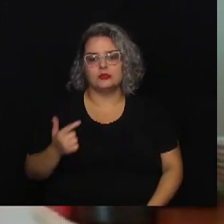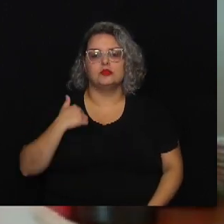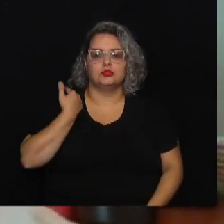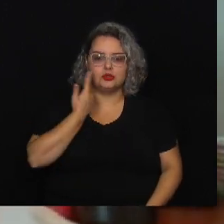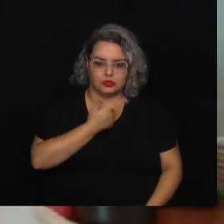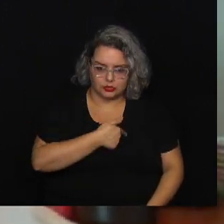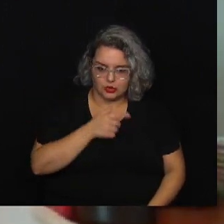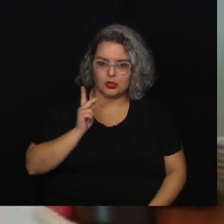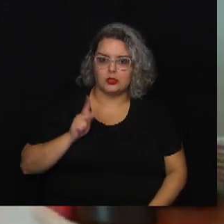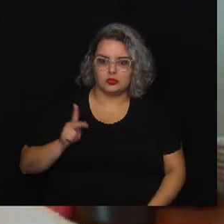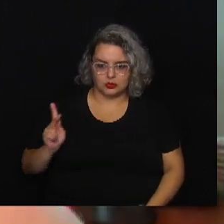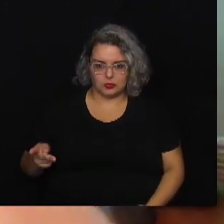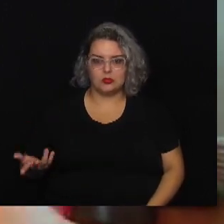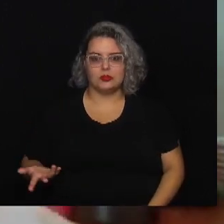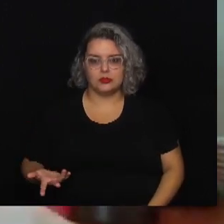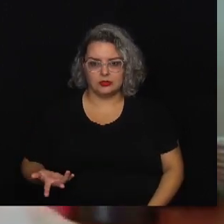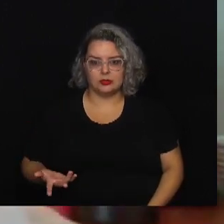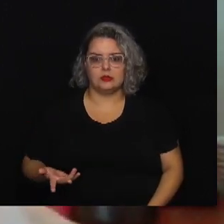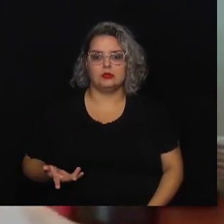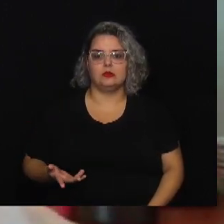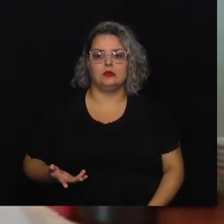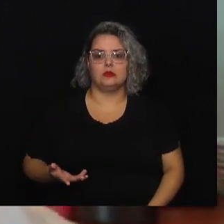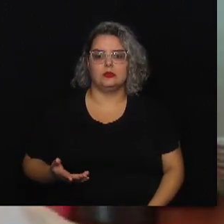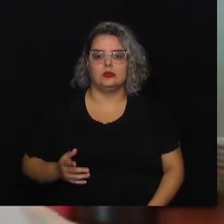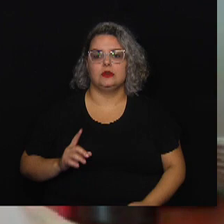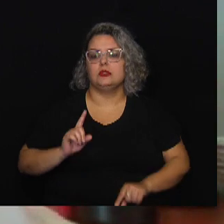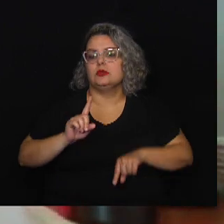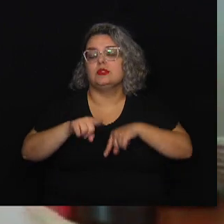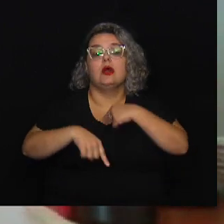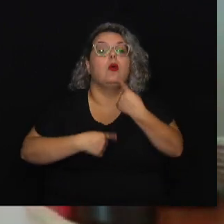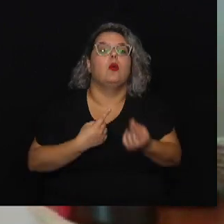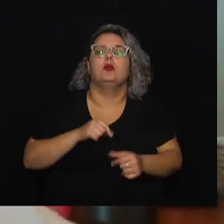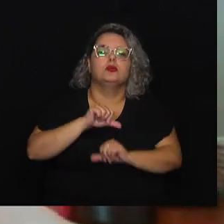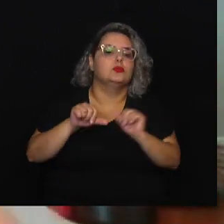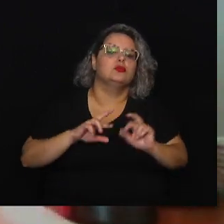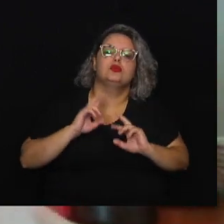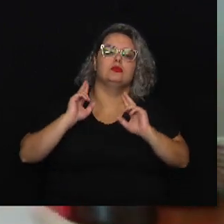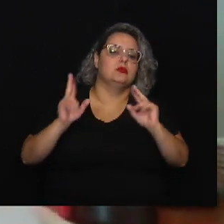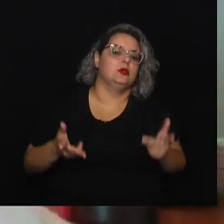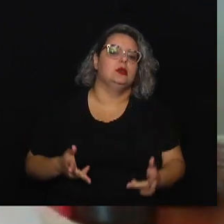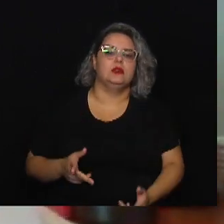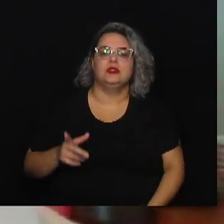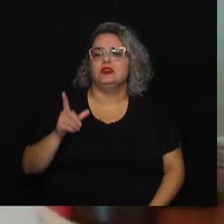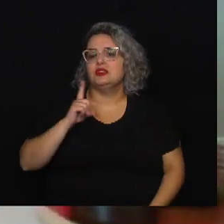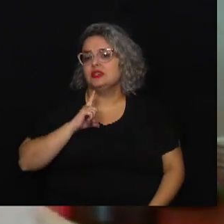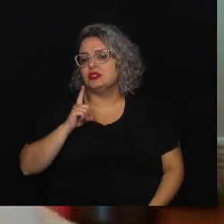nós professores, a gente já chega outro lá, né? A gente já teve,